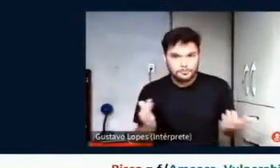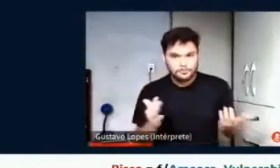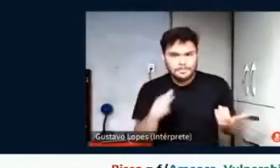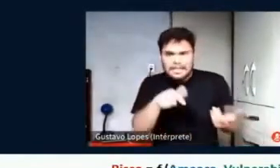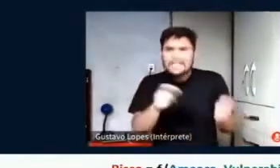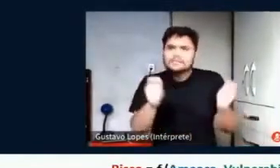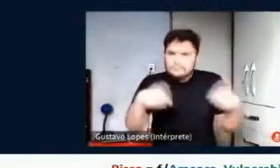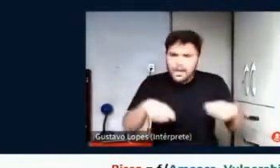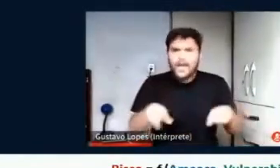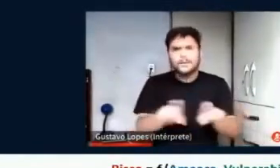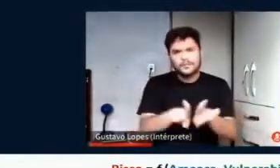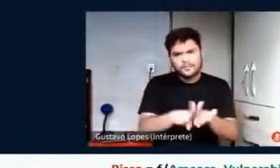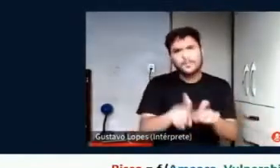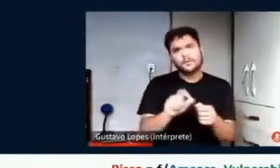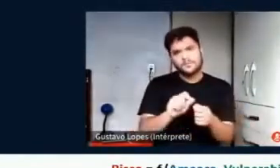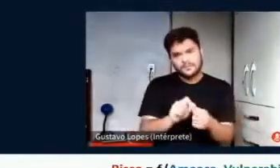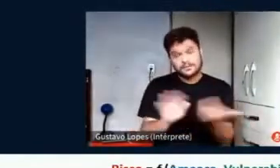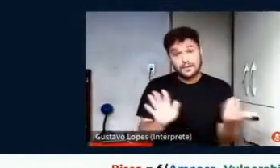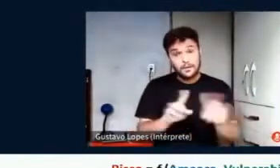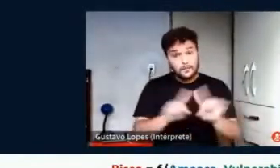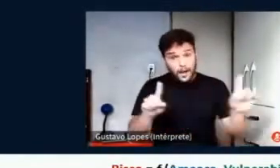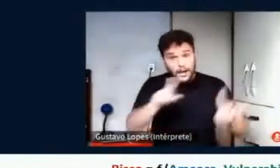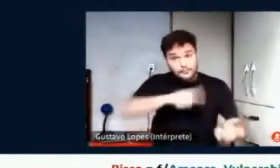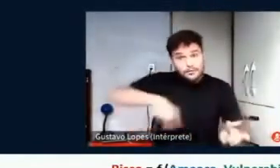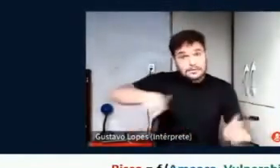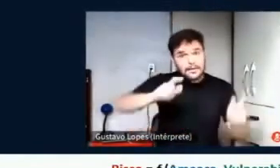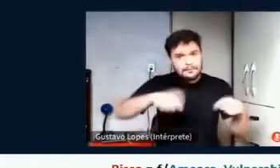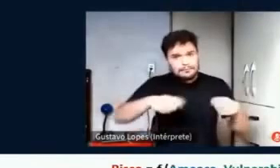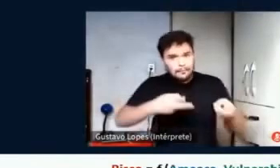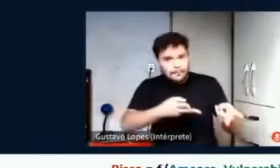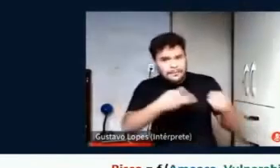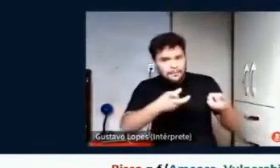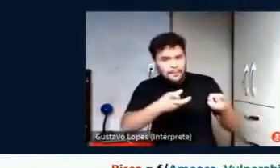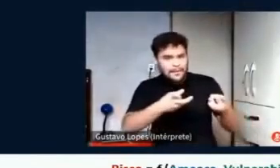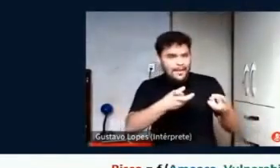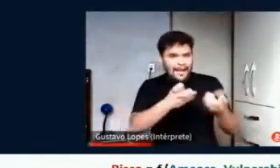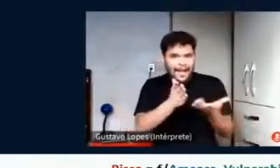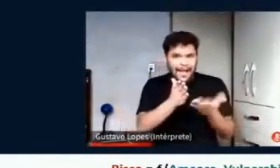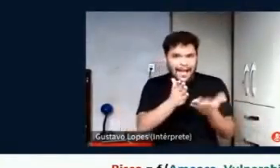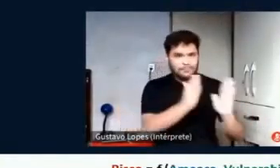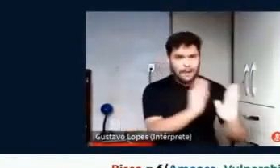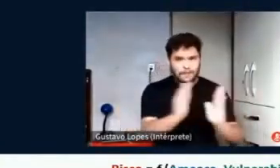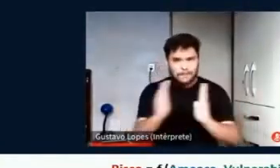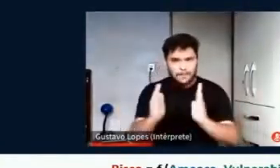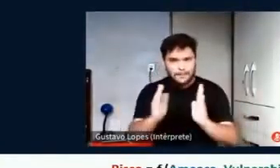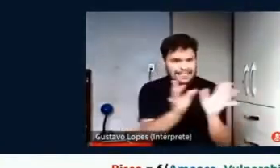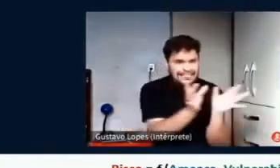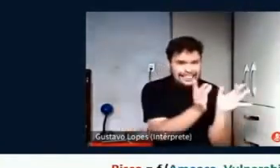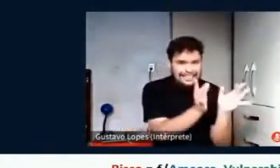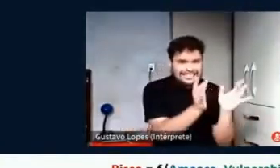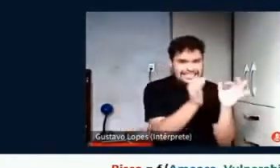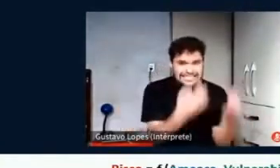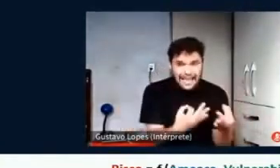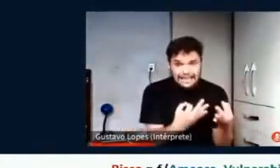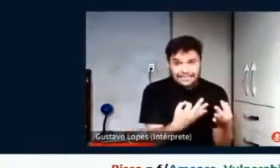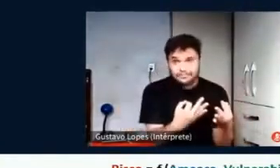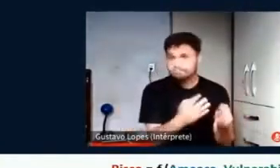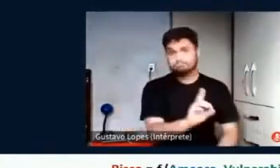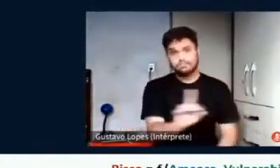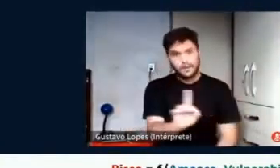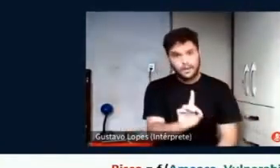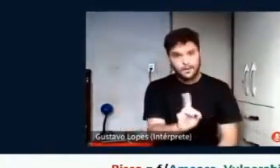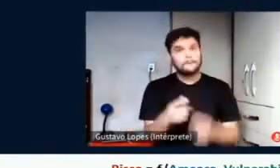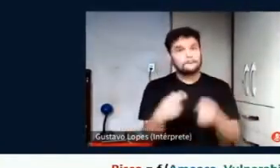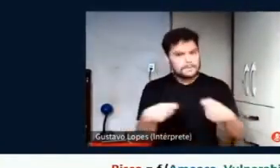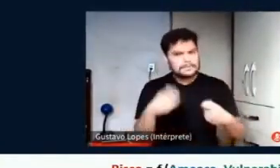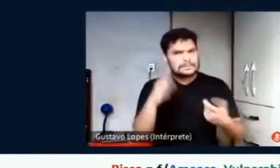podem ver que essas divisões não são tão precisas. Então, a gente precisa entender